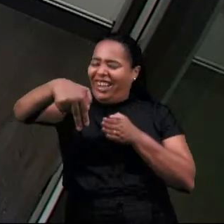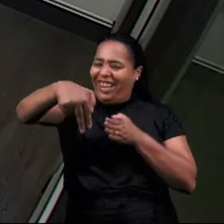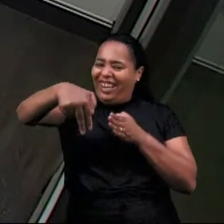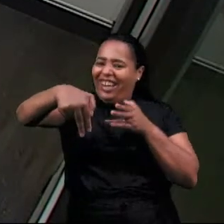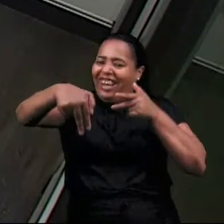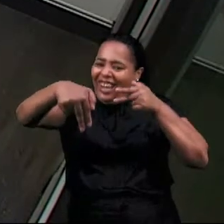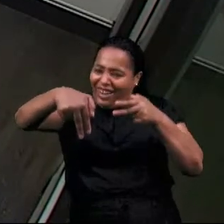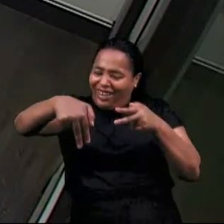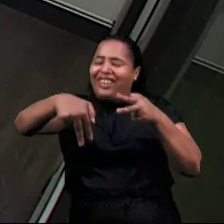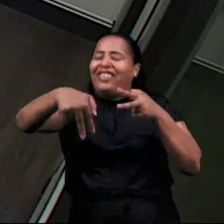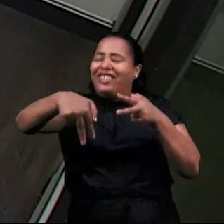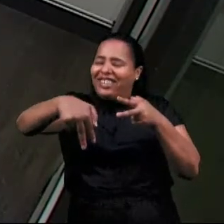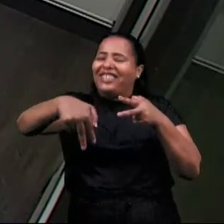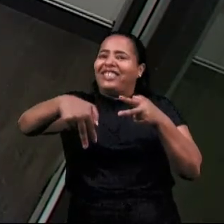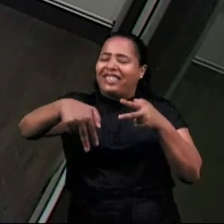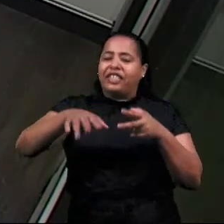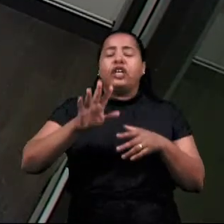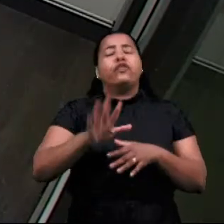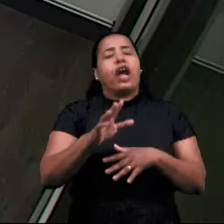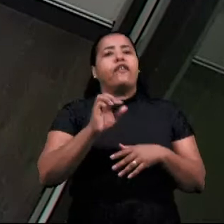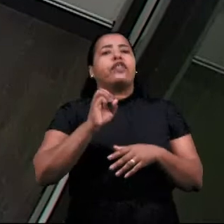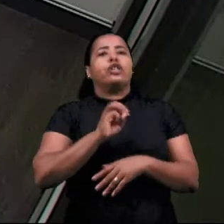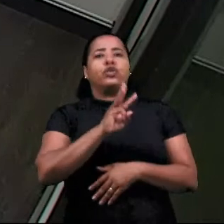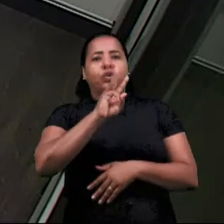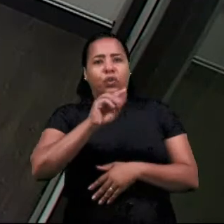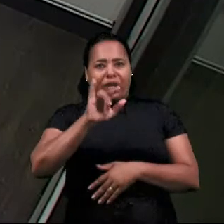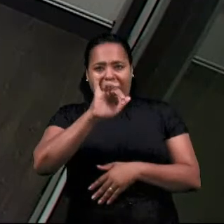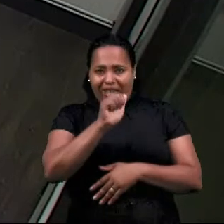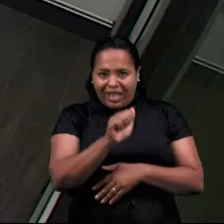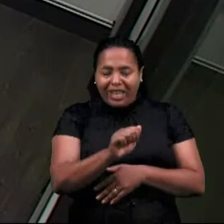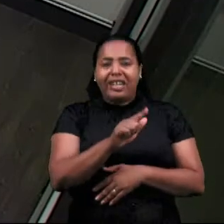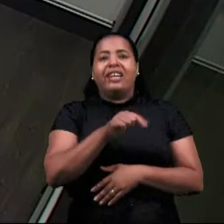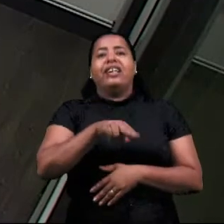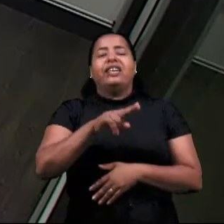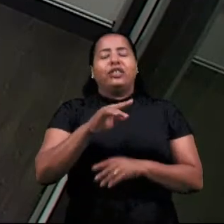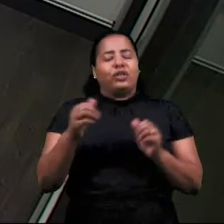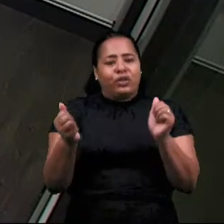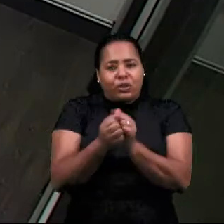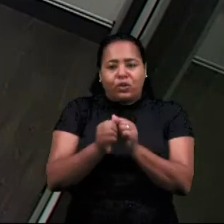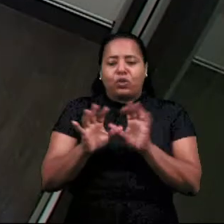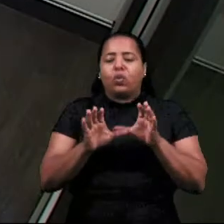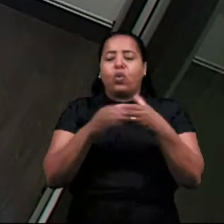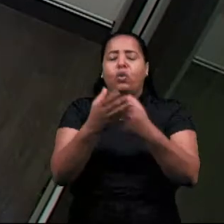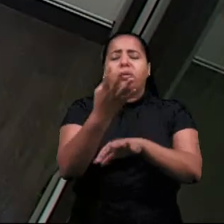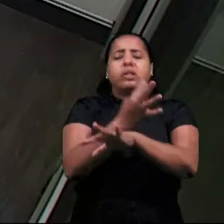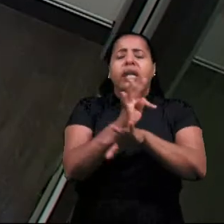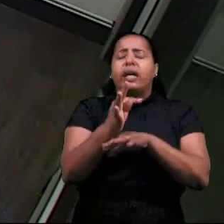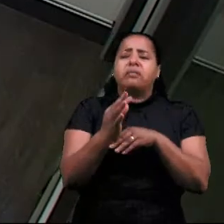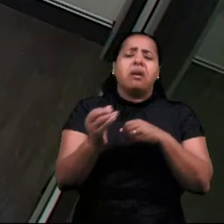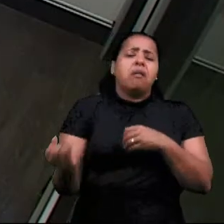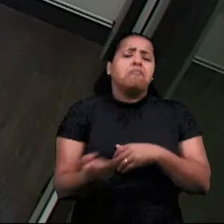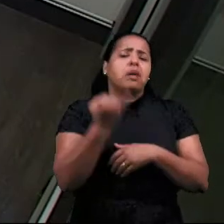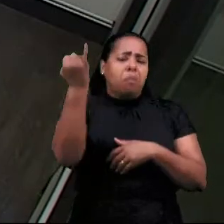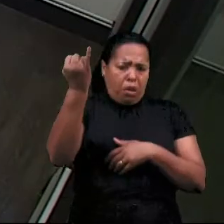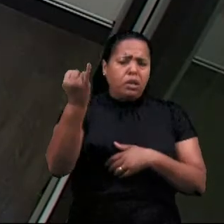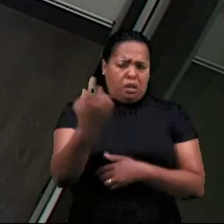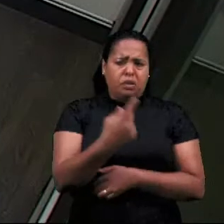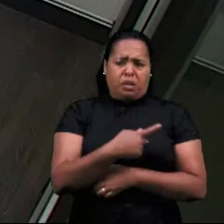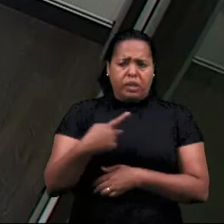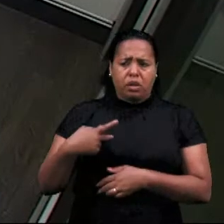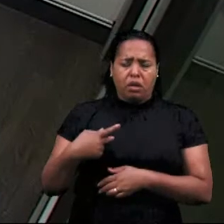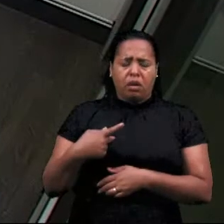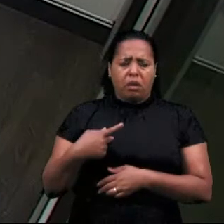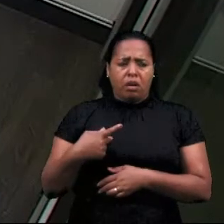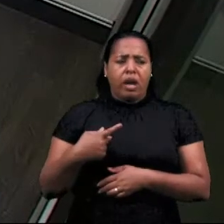ficava lá dentro, o William com a equipe técnica ali de dentro também, dava algumas informações. E isso tudo é importante, né, pastor?